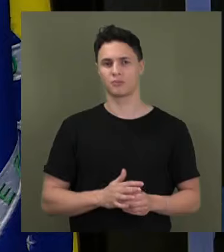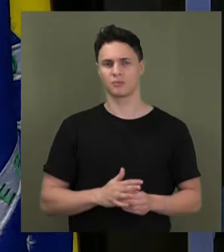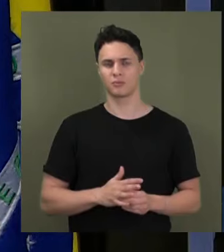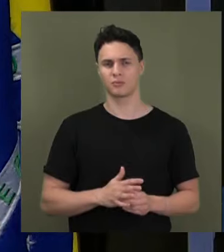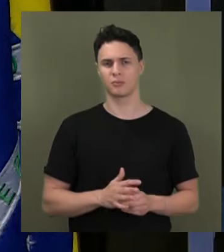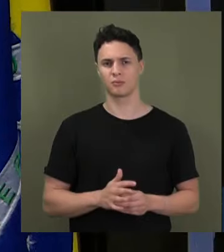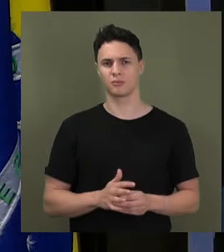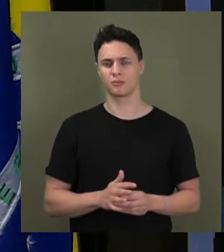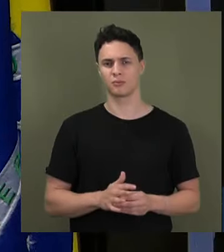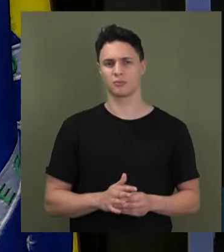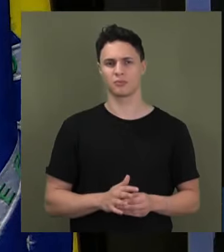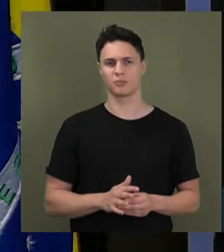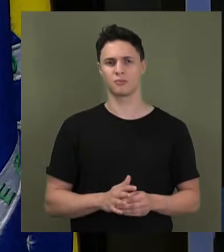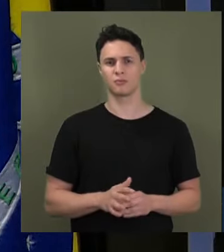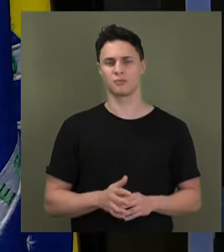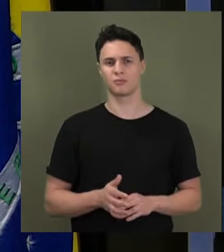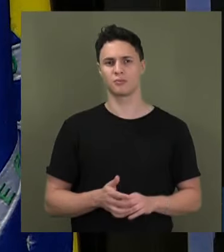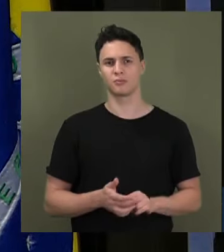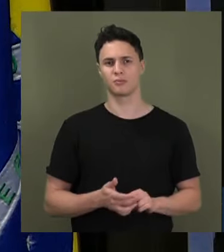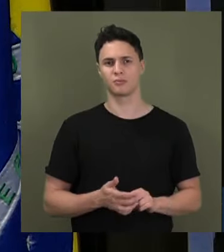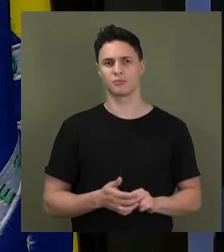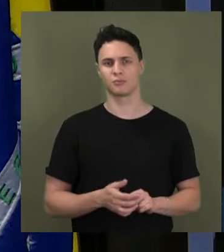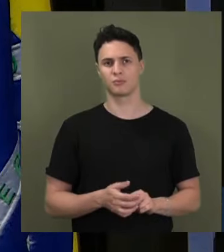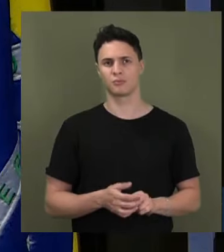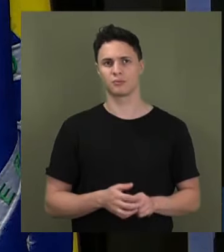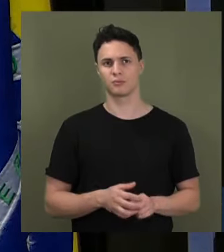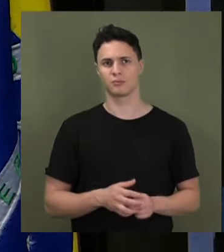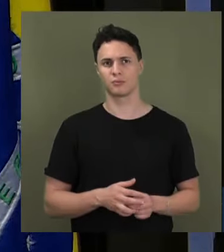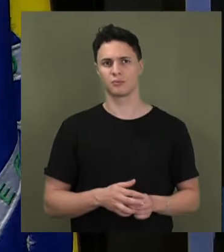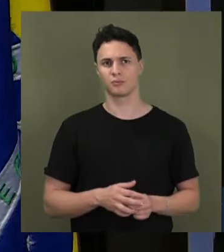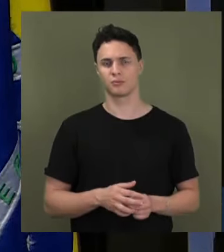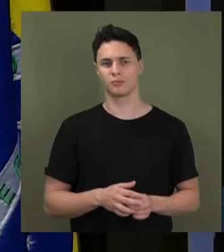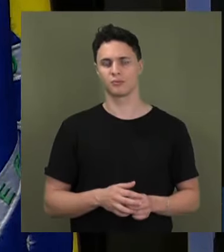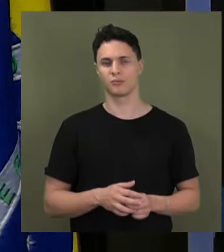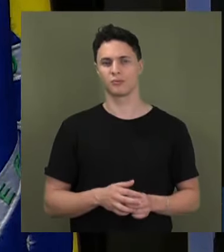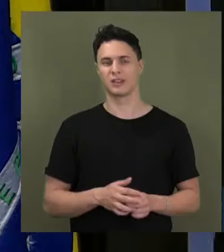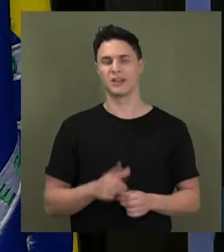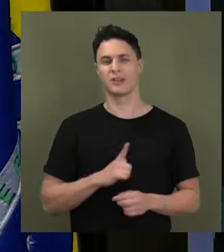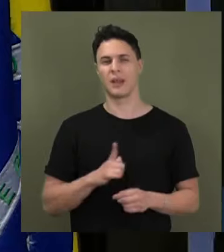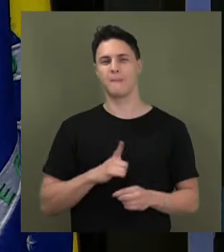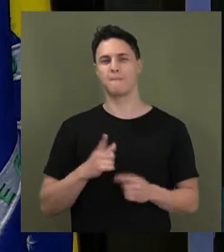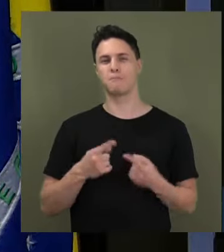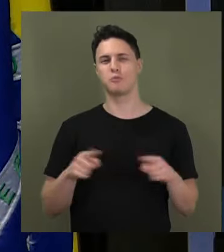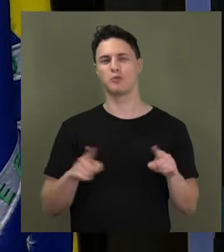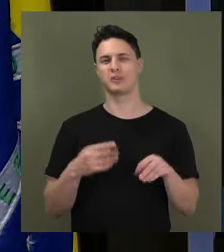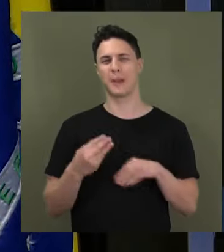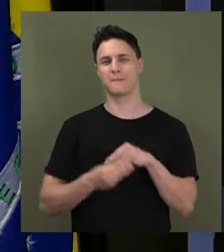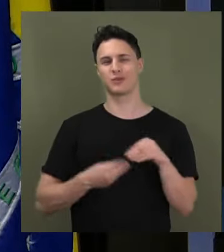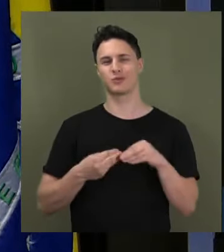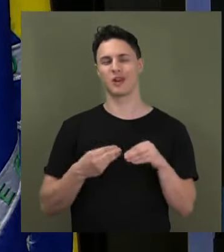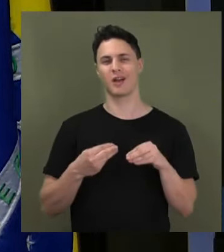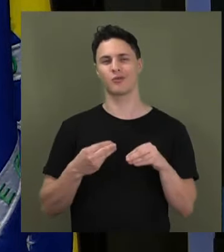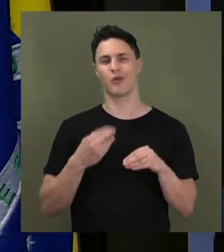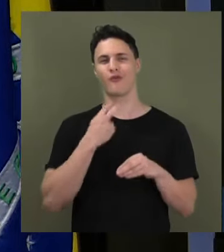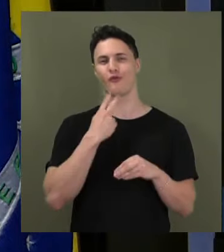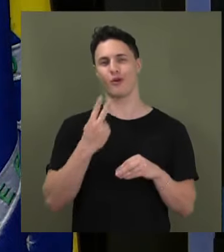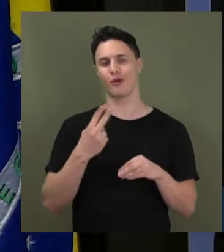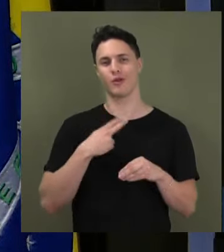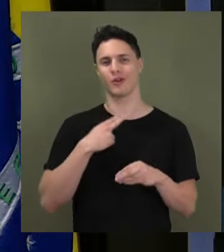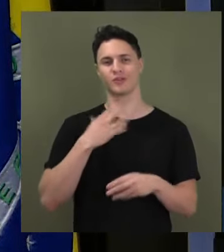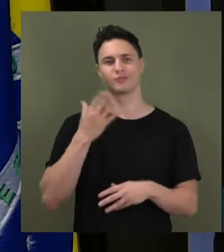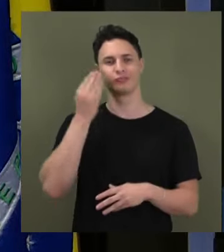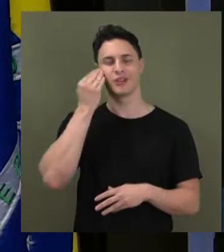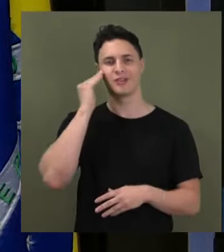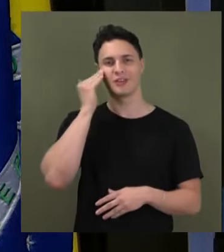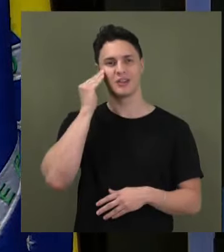no auditório, enquanto que eu não descumpri norma alguma. Enquanto que a interpretação é sempre sujeita às